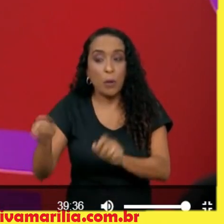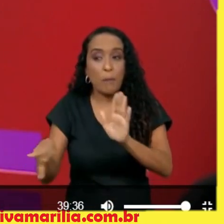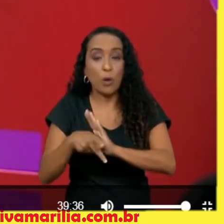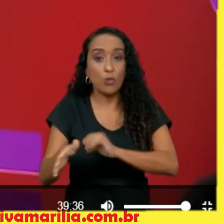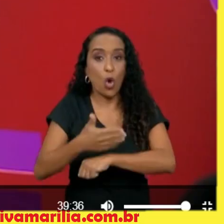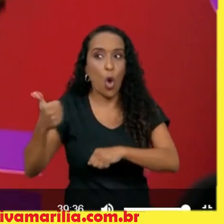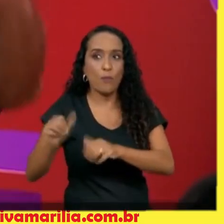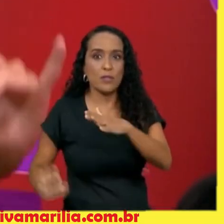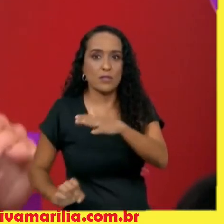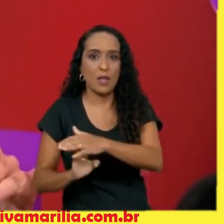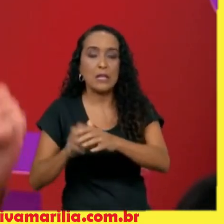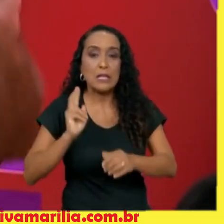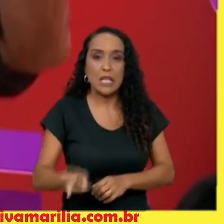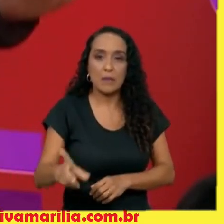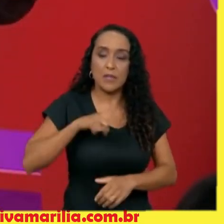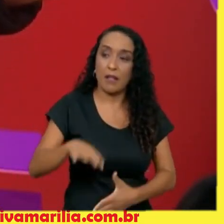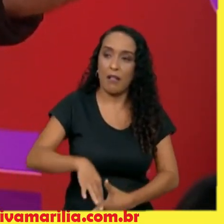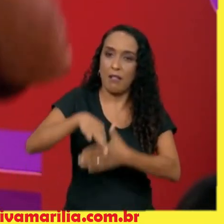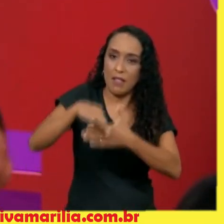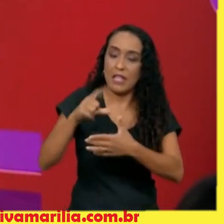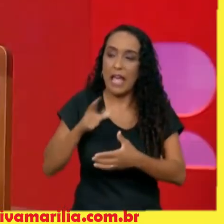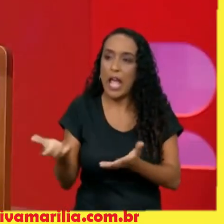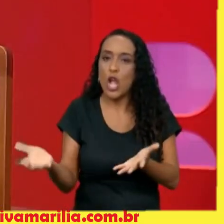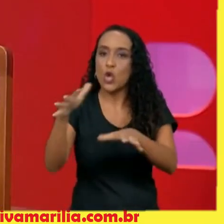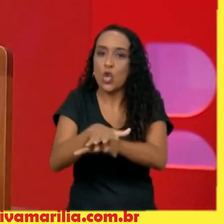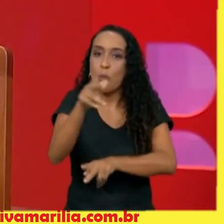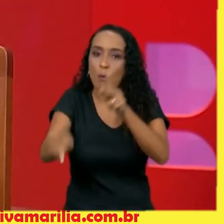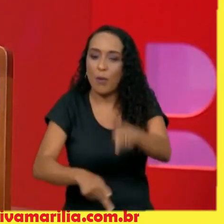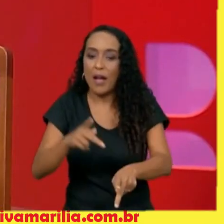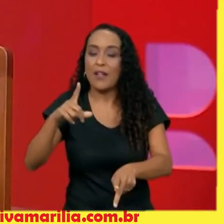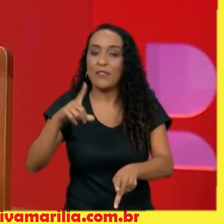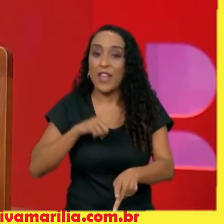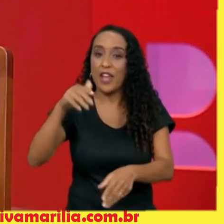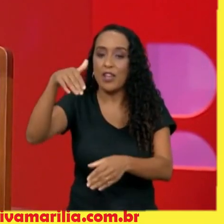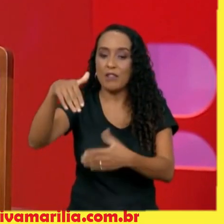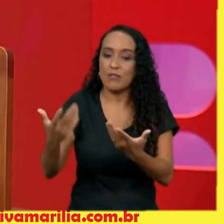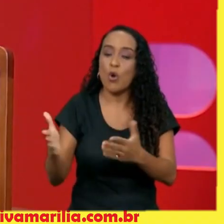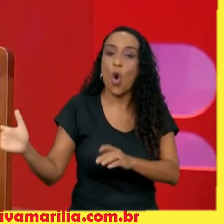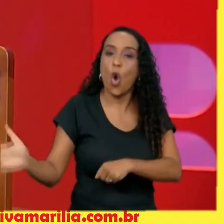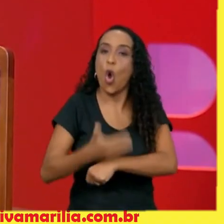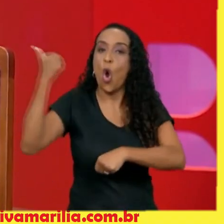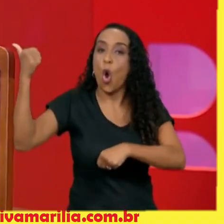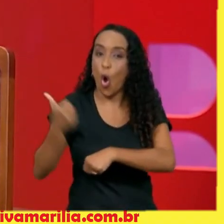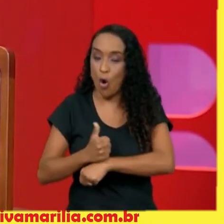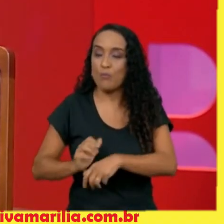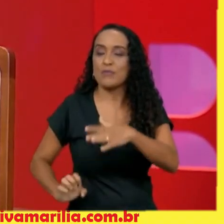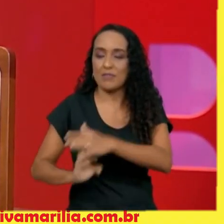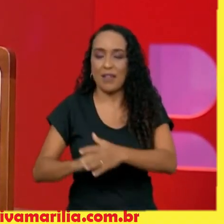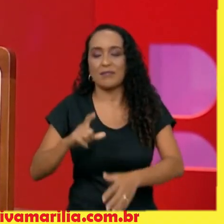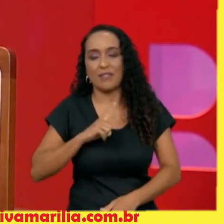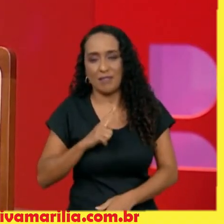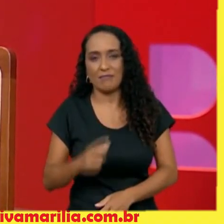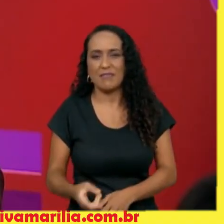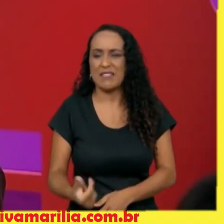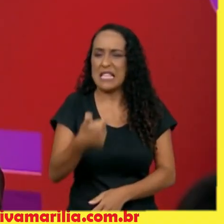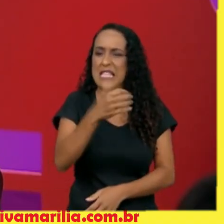que vier um líder popular que queira inclusão popular, você vai ter um golpe de Estado. E teve realmente, nos últimos 100 anos, em todos os